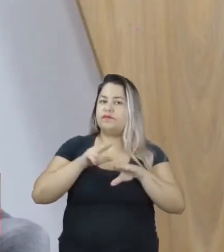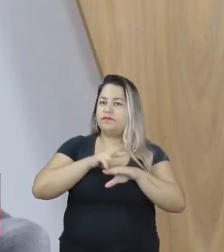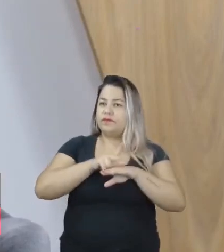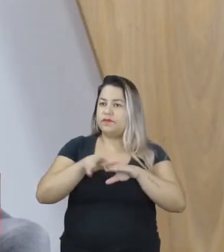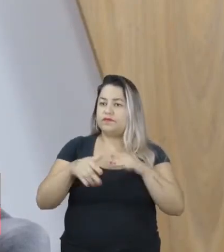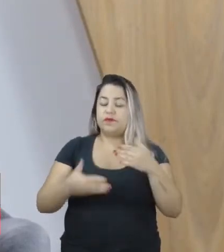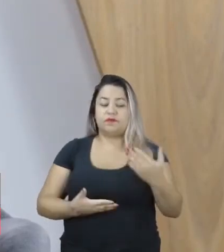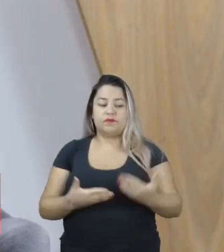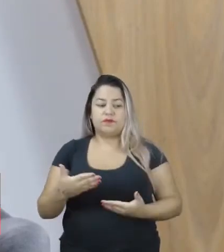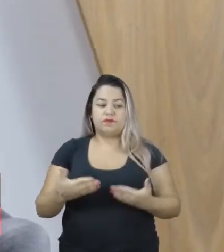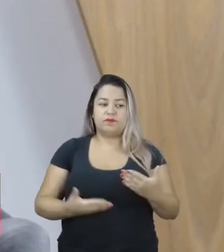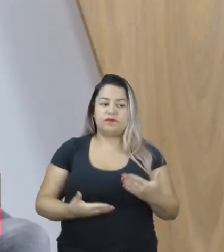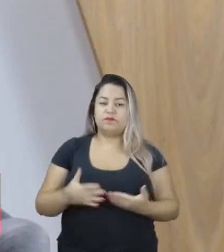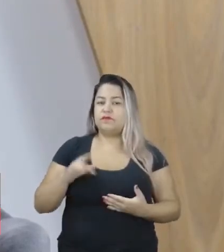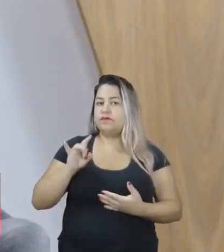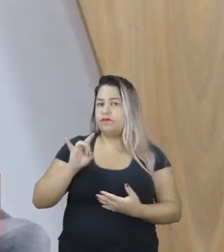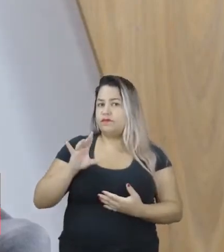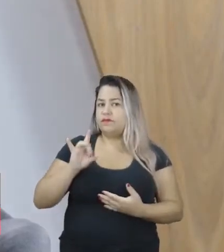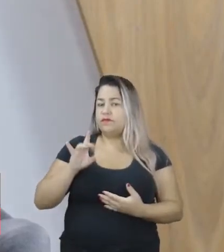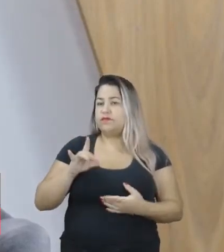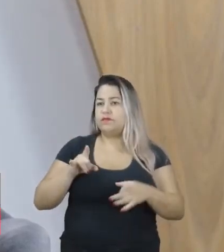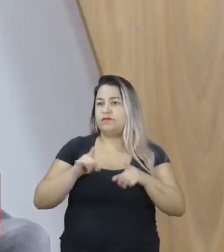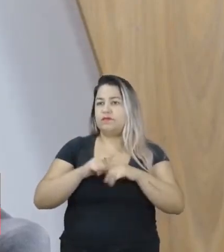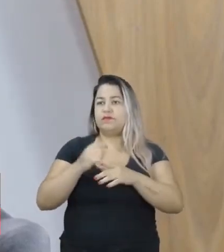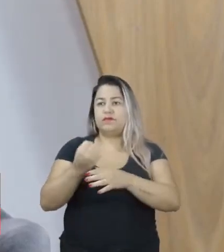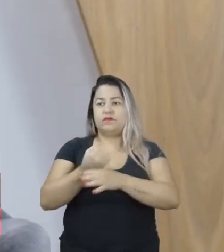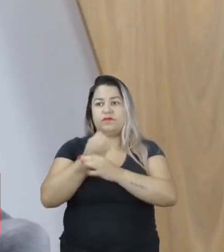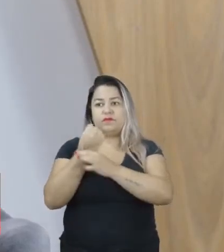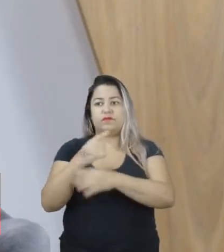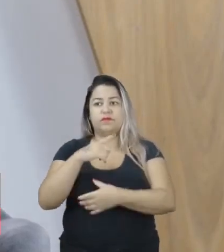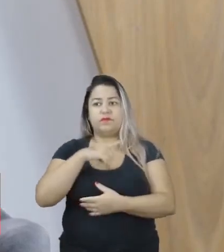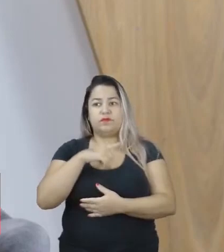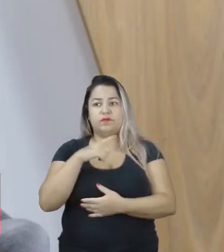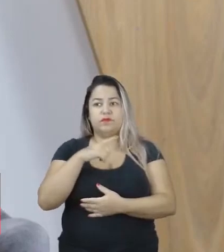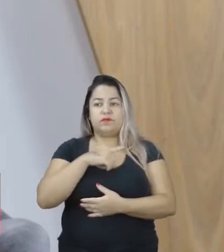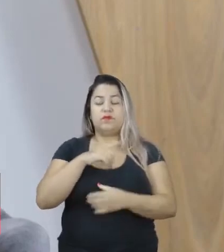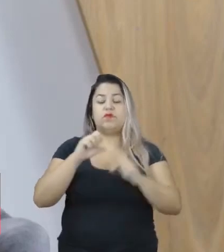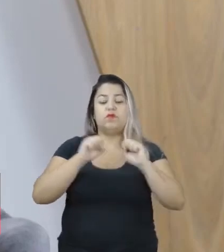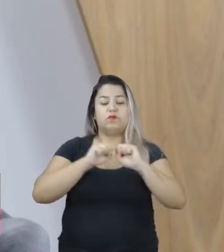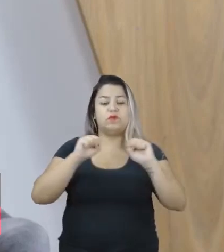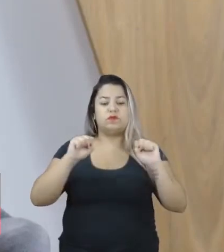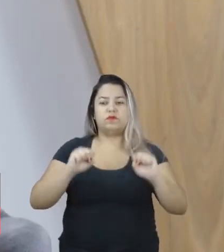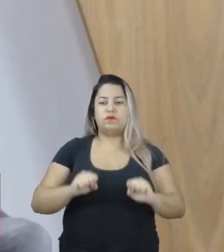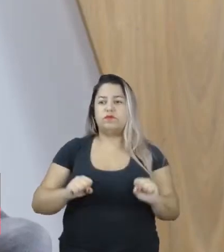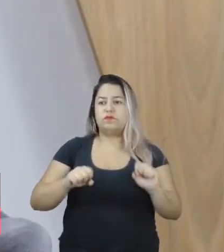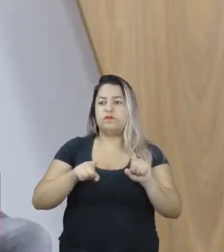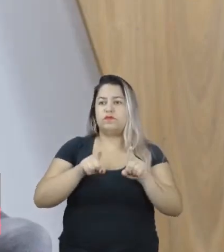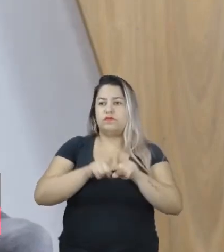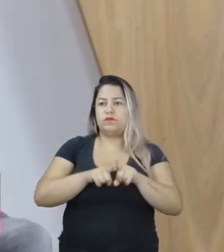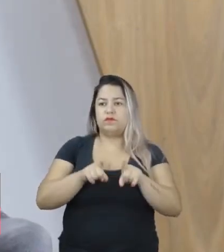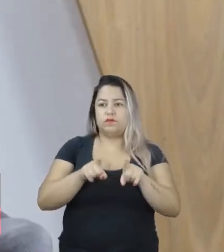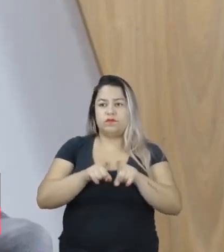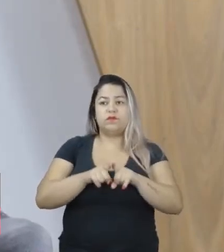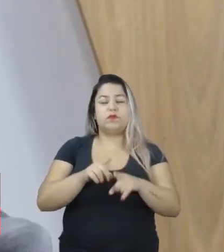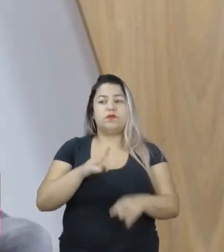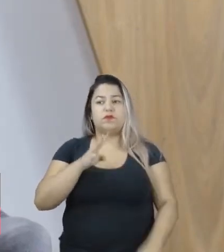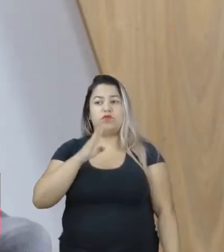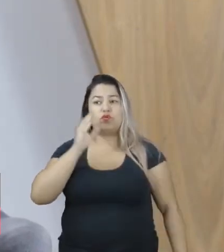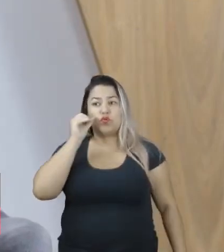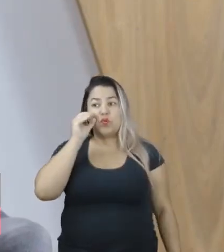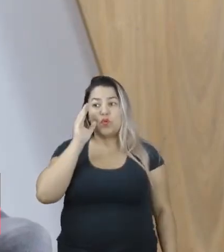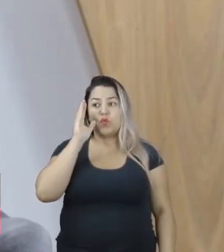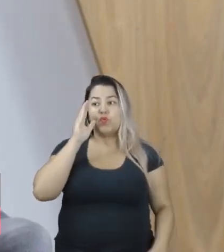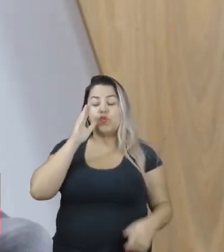serviços. Então, não só tem a questão da segurança, como tem um que a gente está chamando que é um sistema de seguridade, de conhecimento da